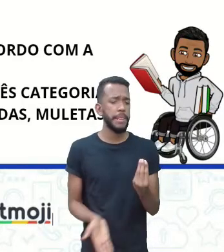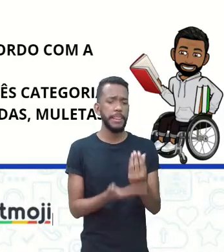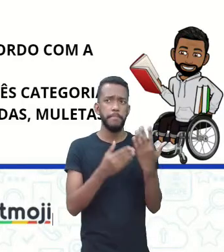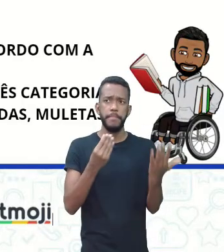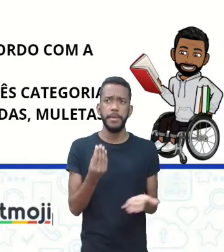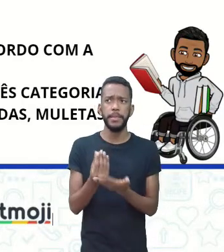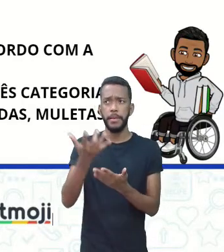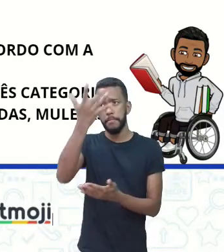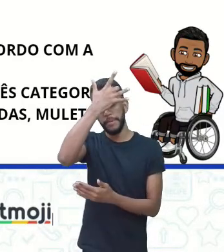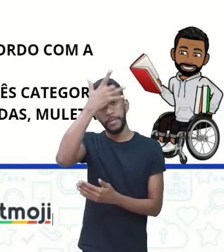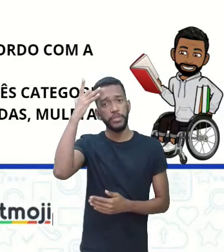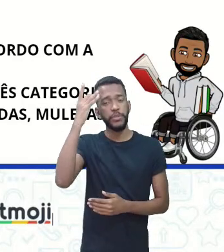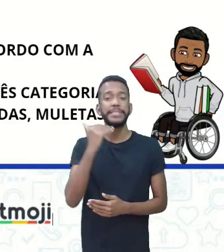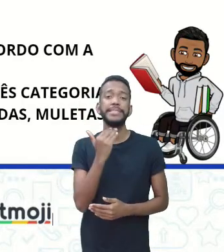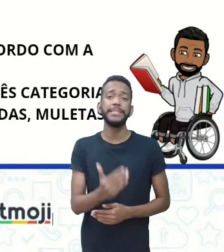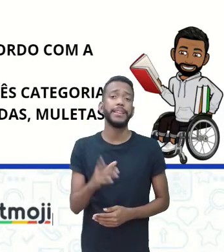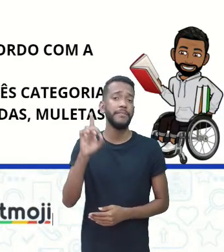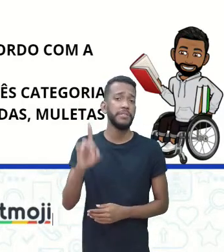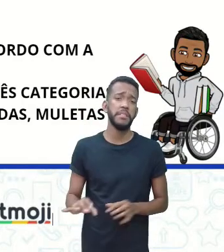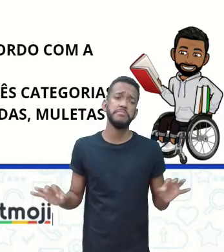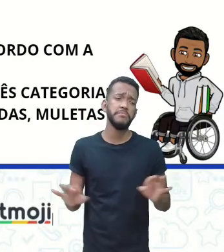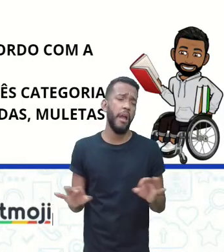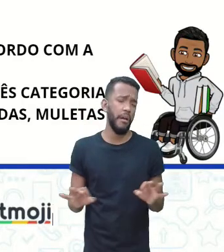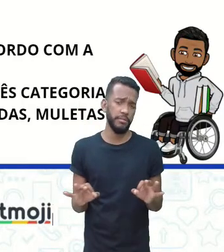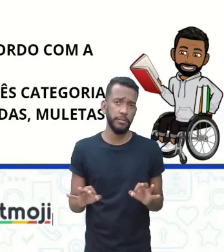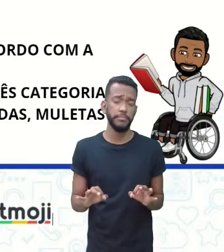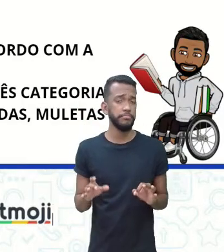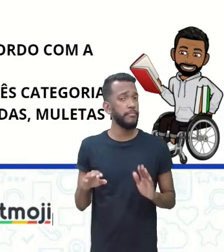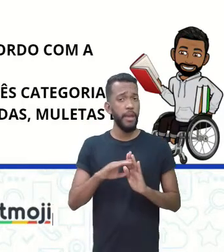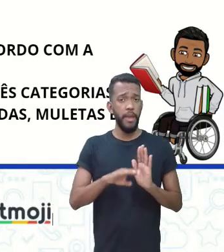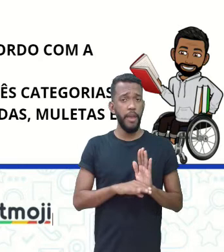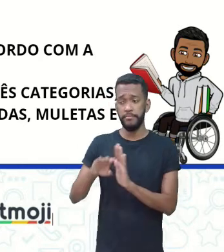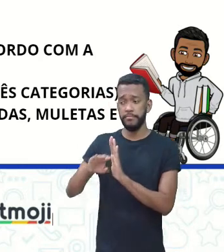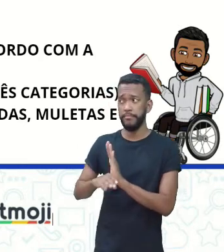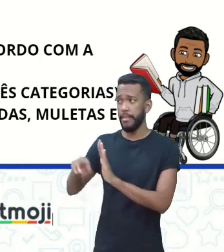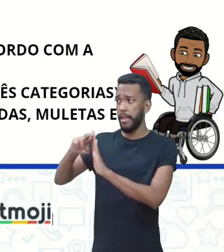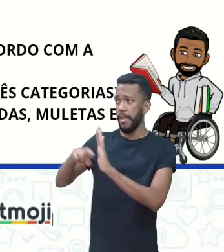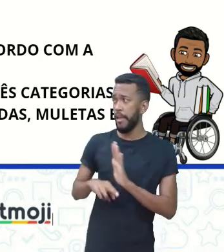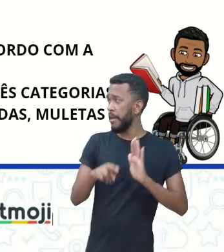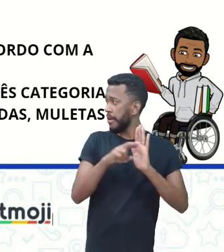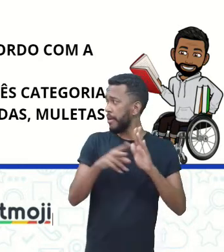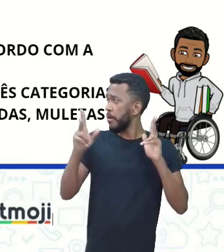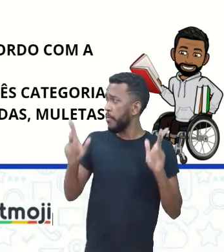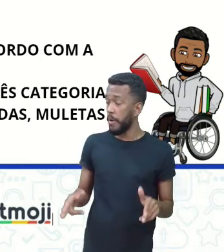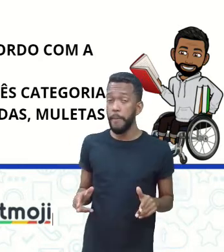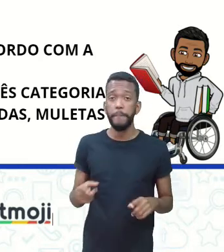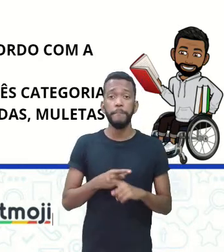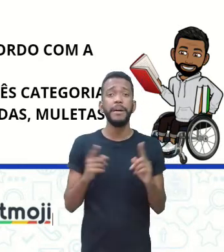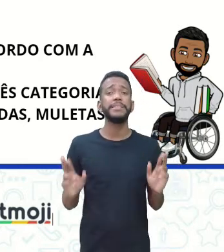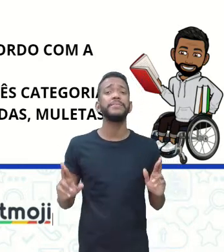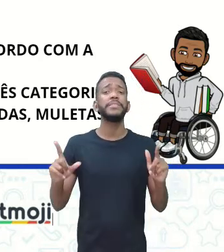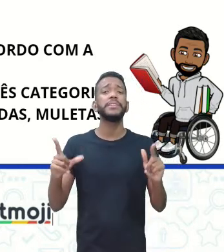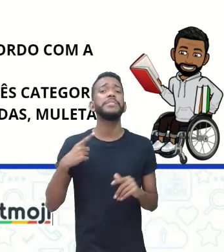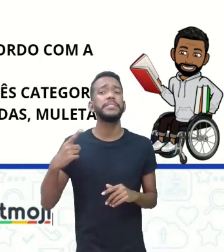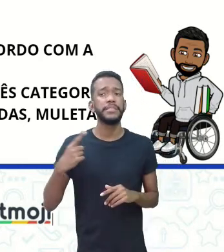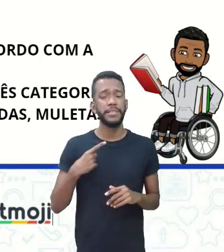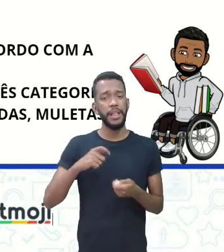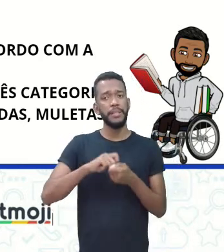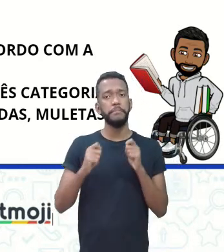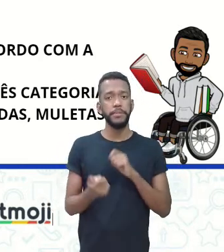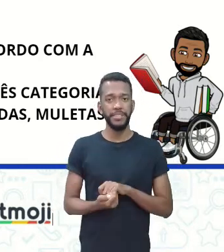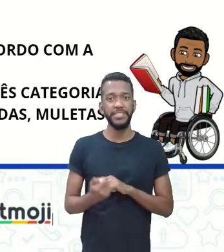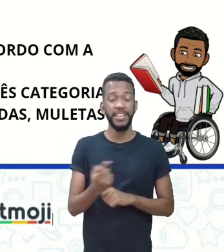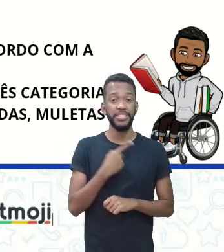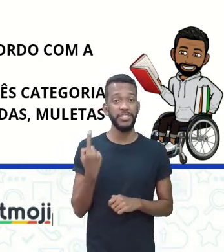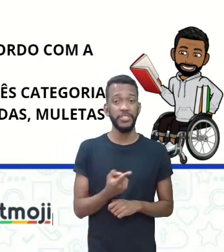para pessoas sem deficiência. Então as regras são as mesmas. A única diferença é que existem algumas adaptações, que aí a gente